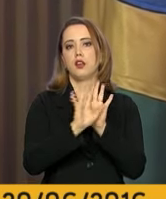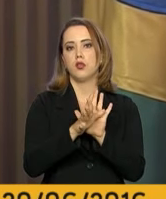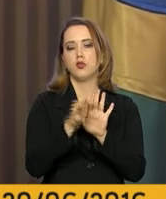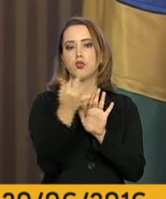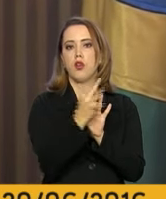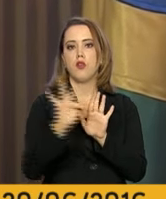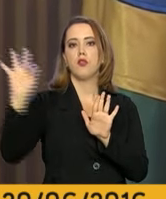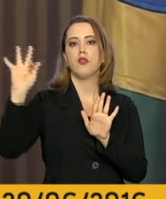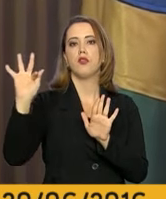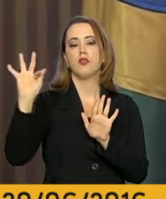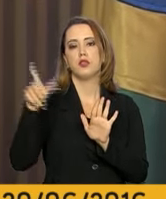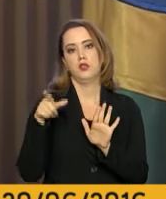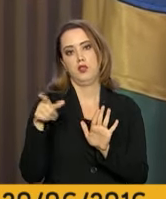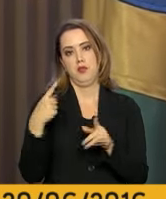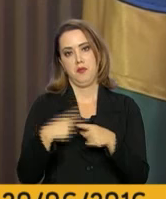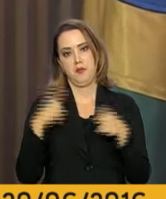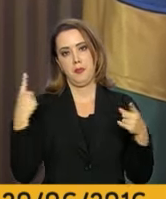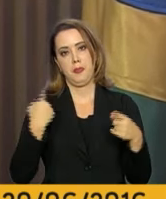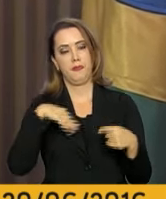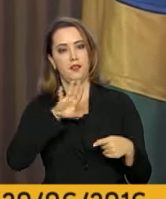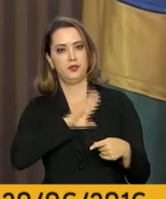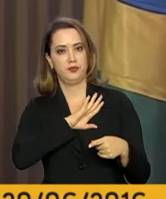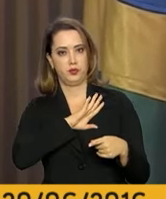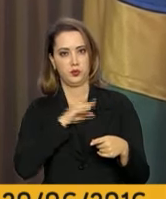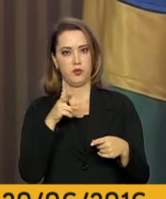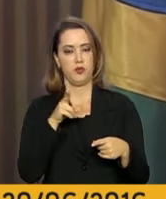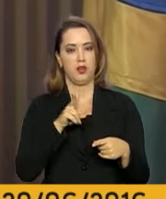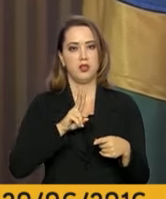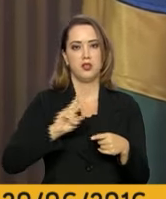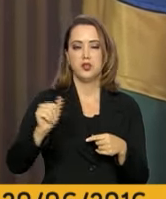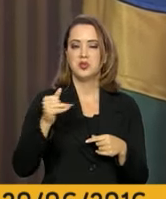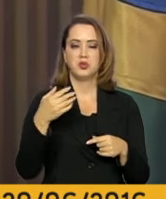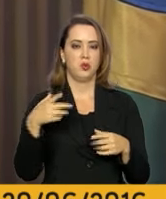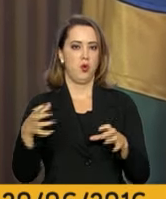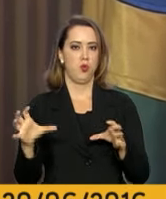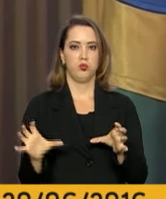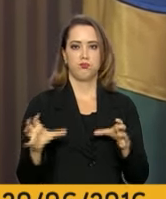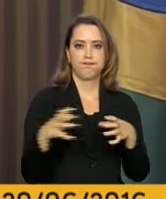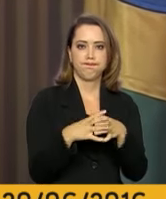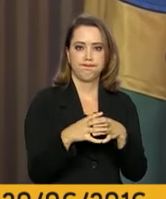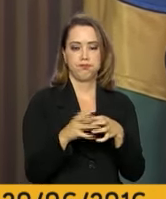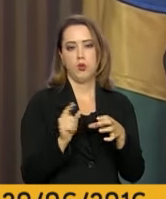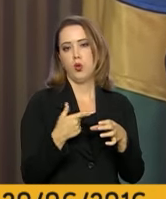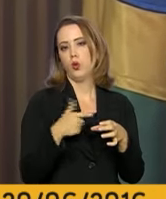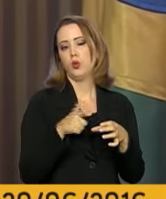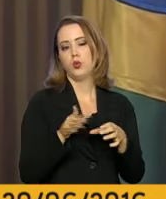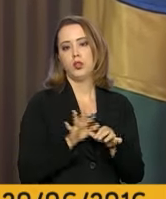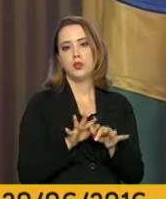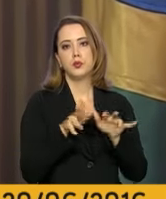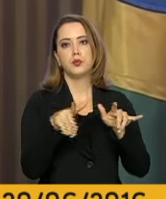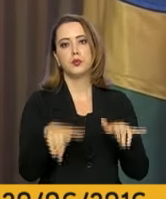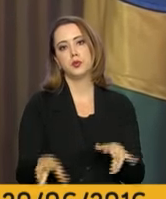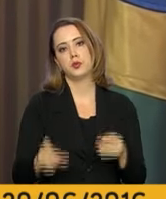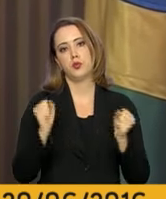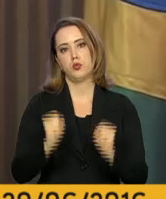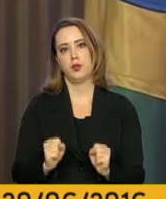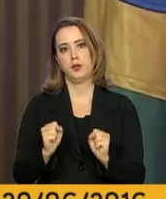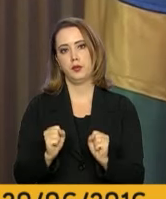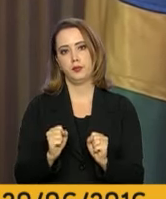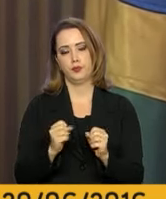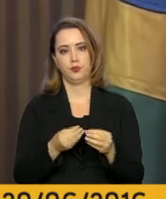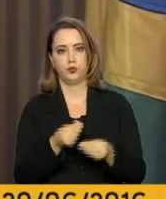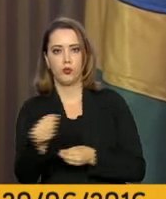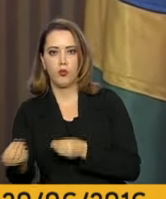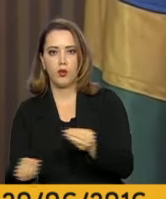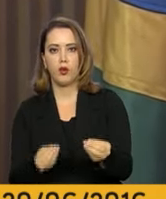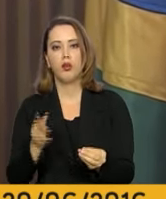vocação descentralizadora A Nossa vocação é uma vocação centralizadora e olha isto meus amigos e minhas amigas vem